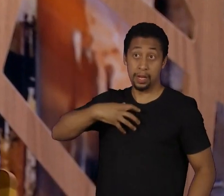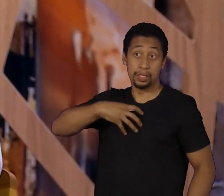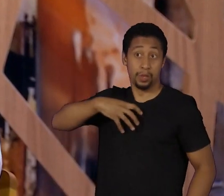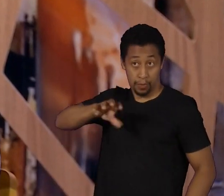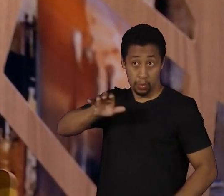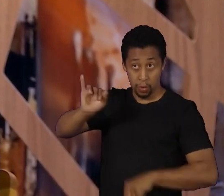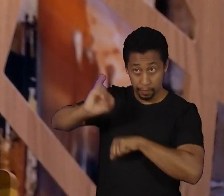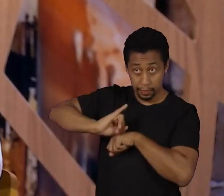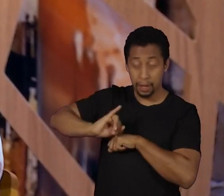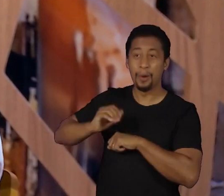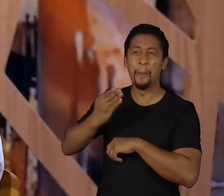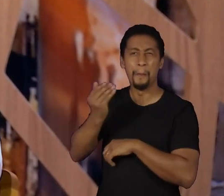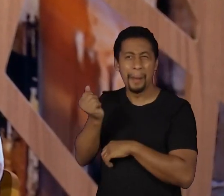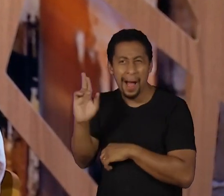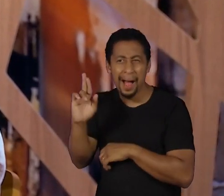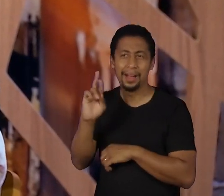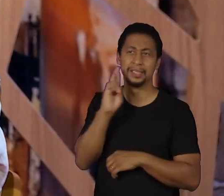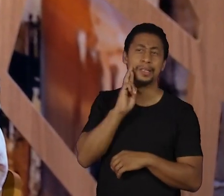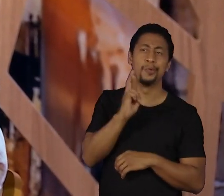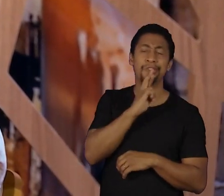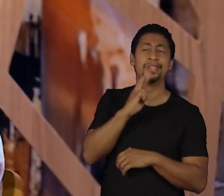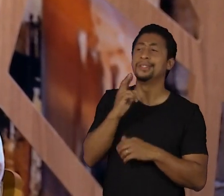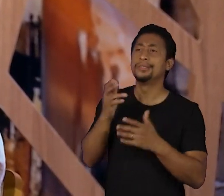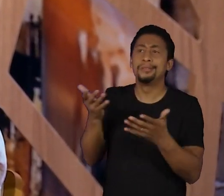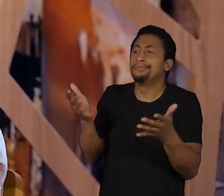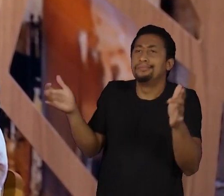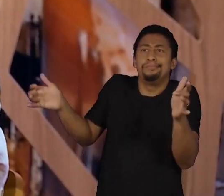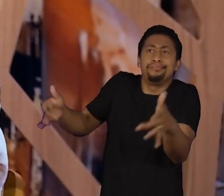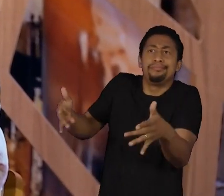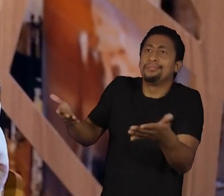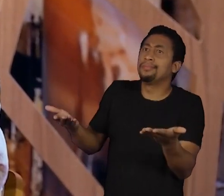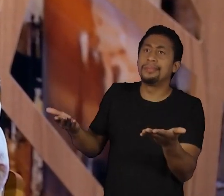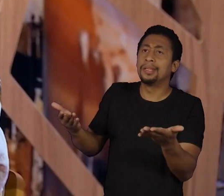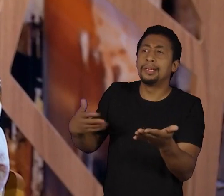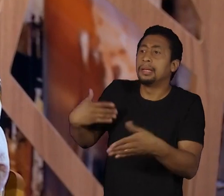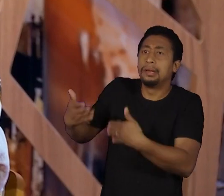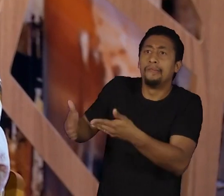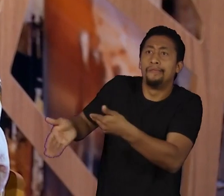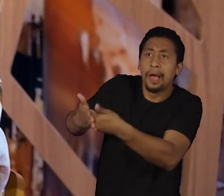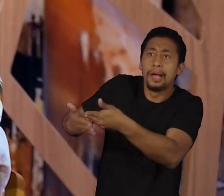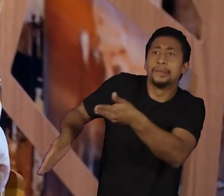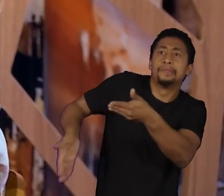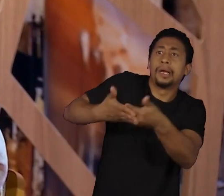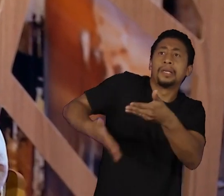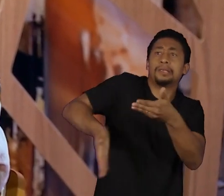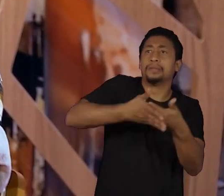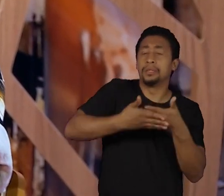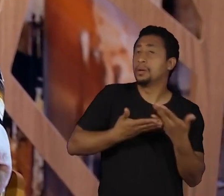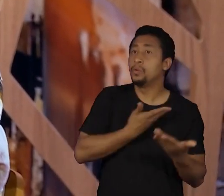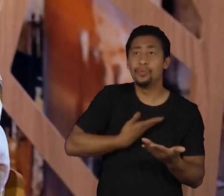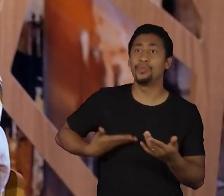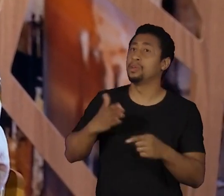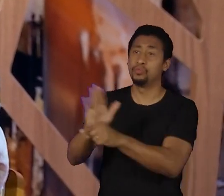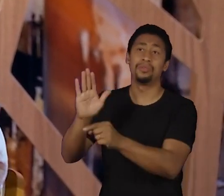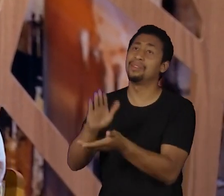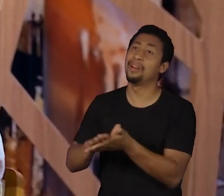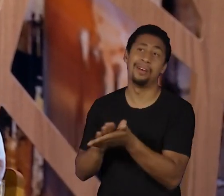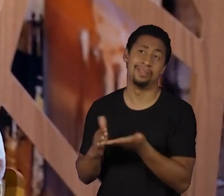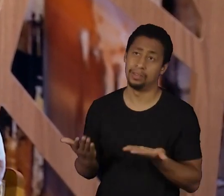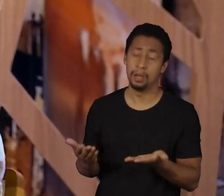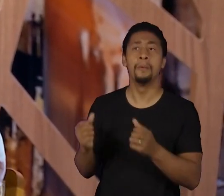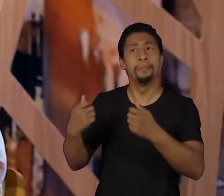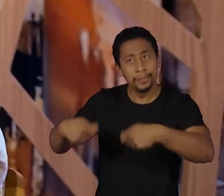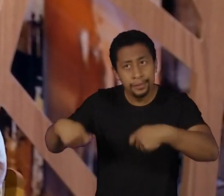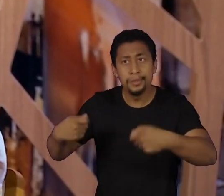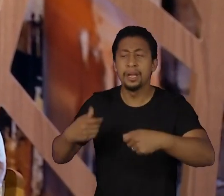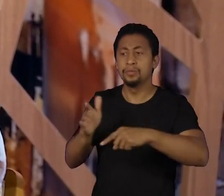Está fechando porque o poder público não chega junto. Então, poderia ter mais policiamento, olhar com mais carinho